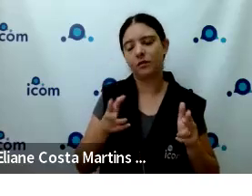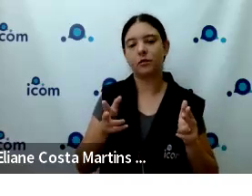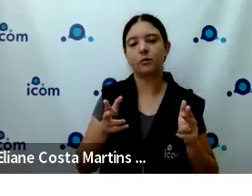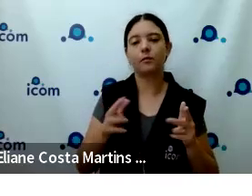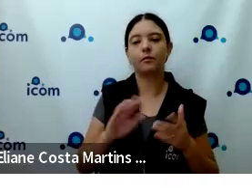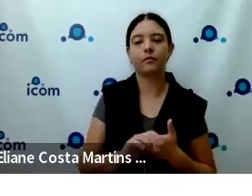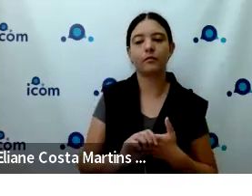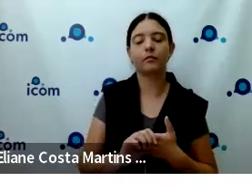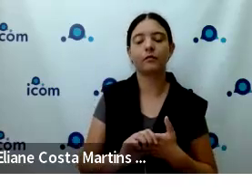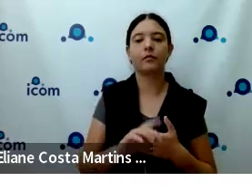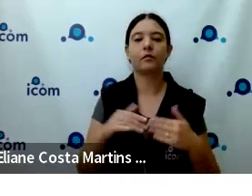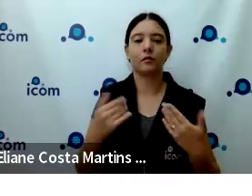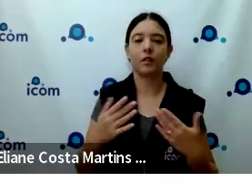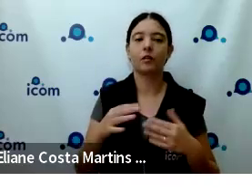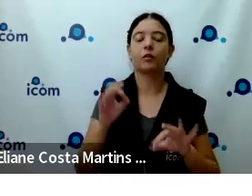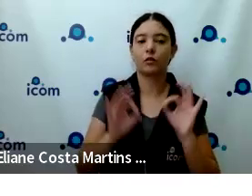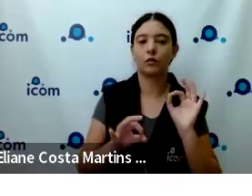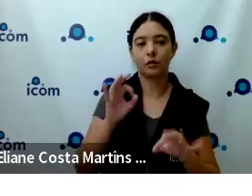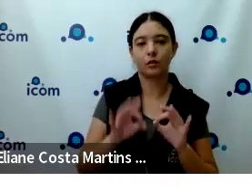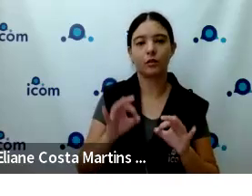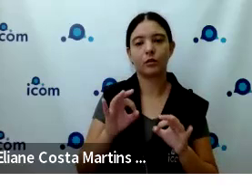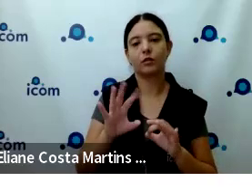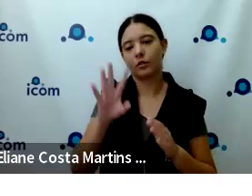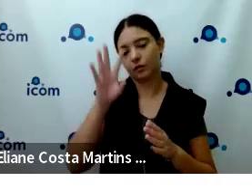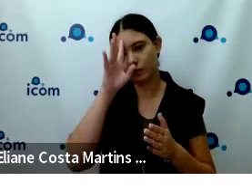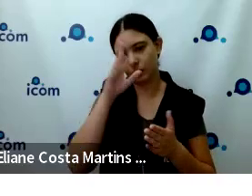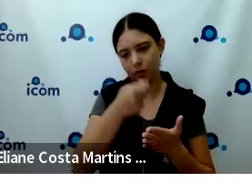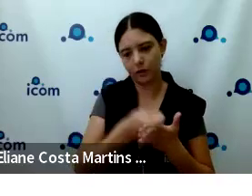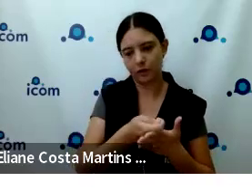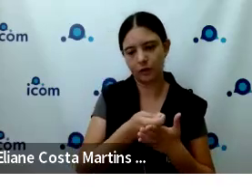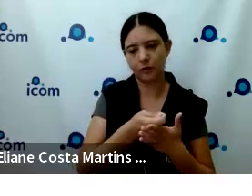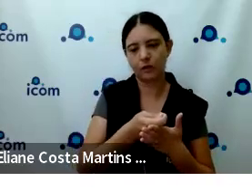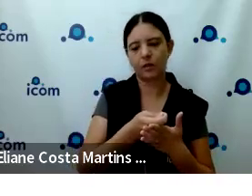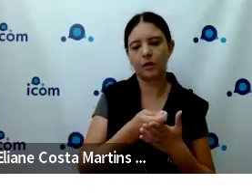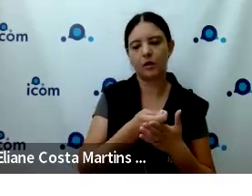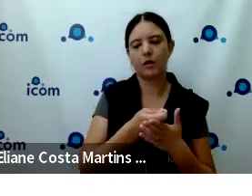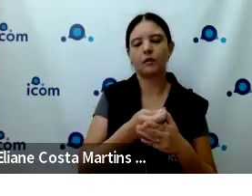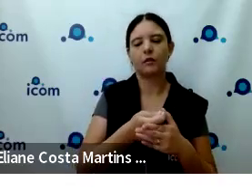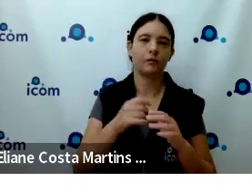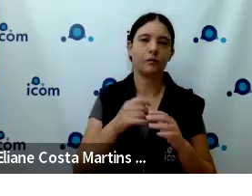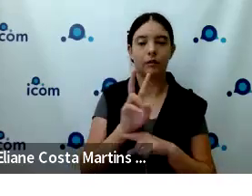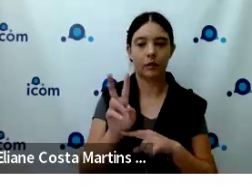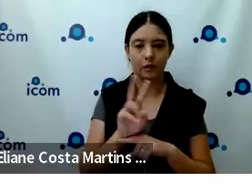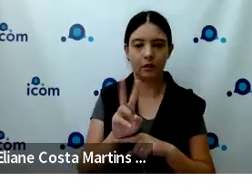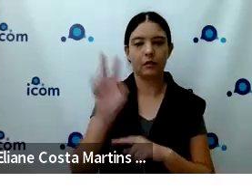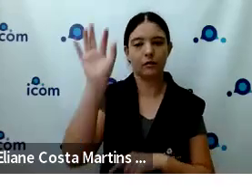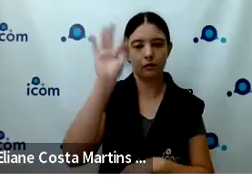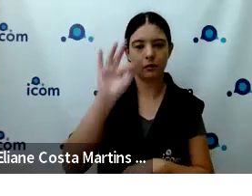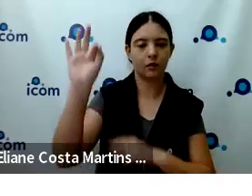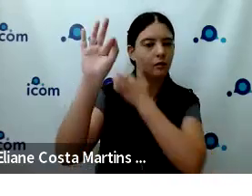os princípios jurídicos de decisões do Tribunal Fiscal